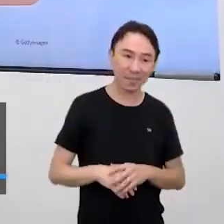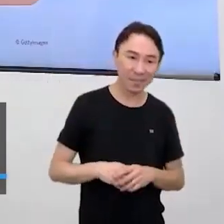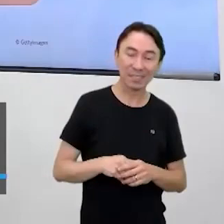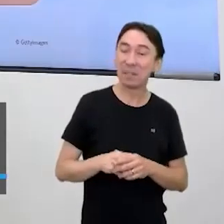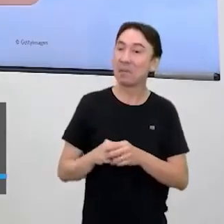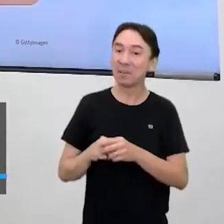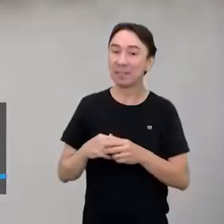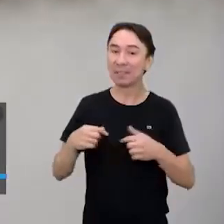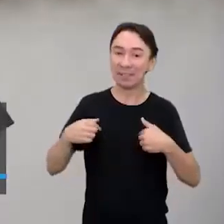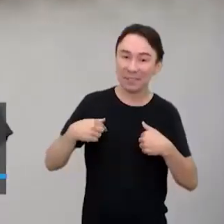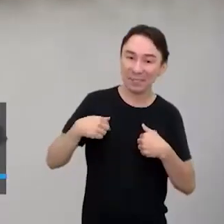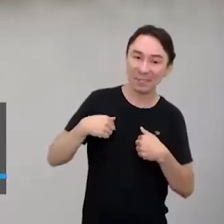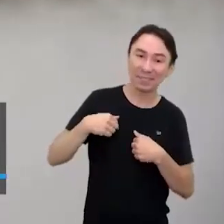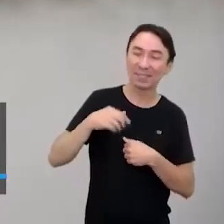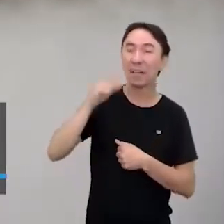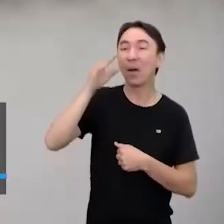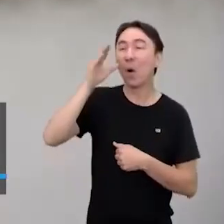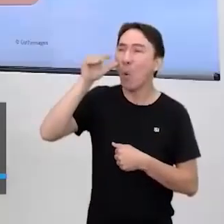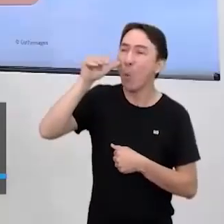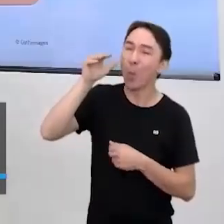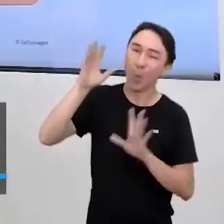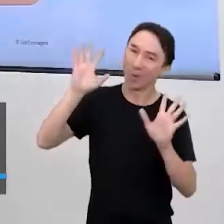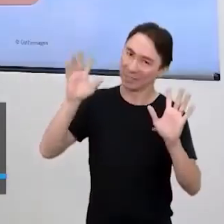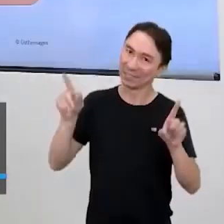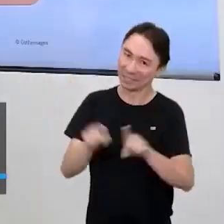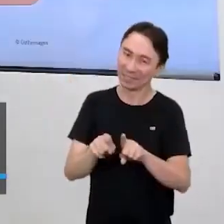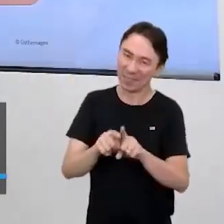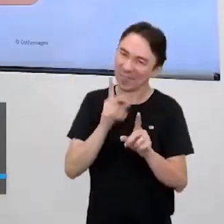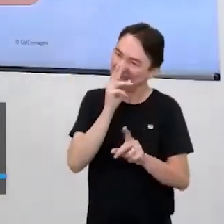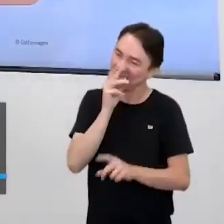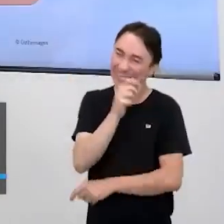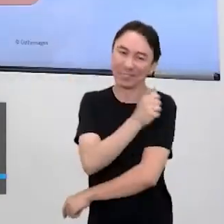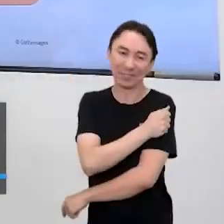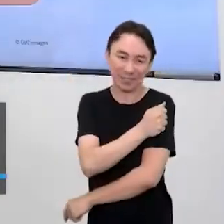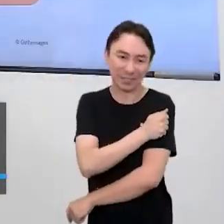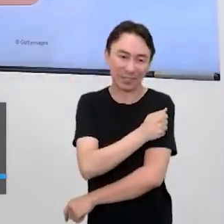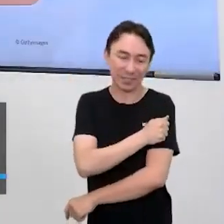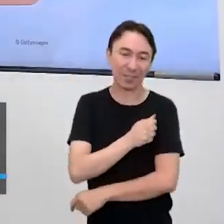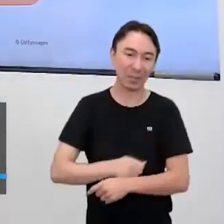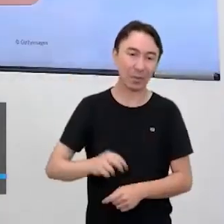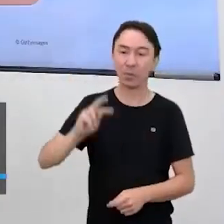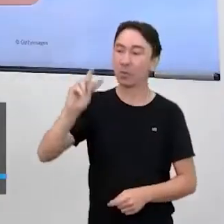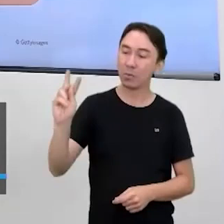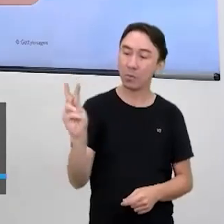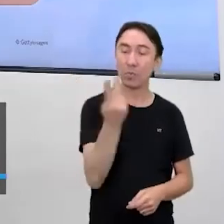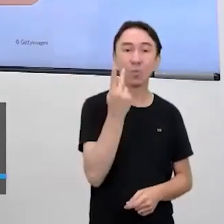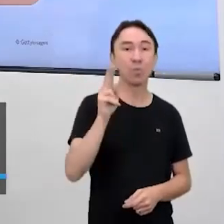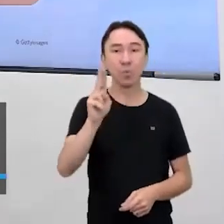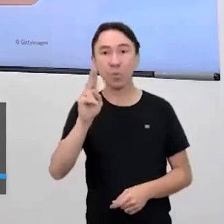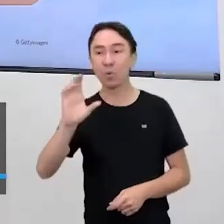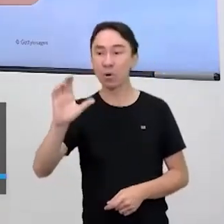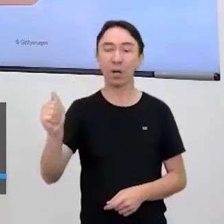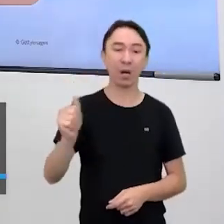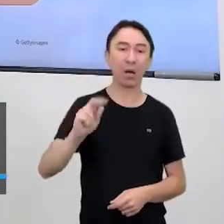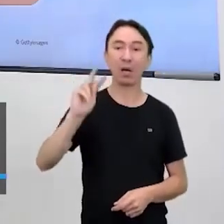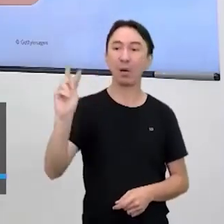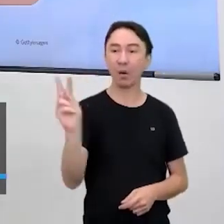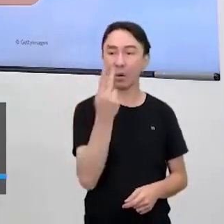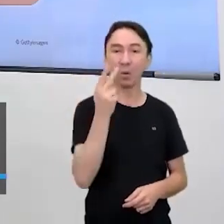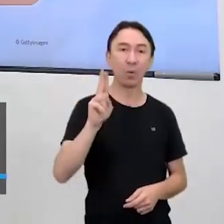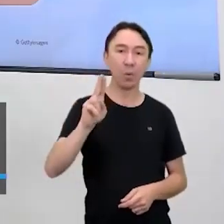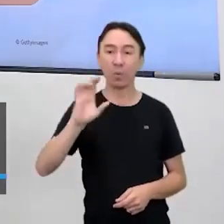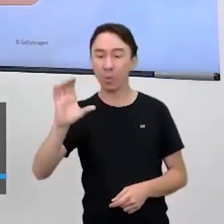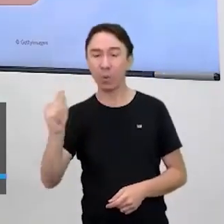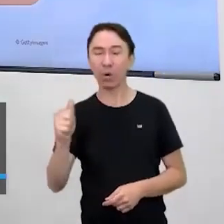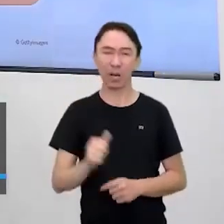aluno sou eu aqui, né? O uca-uca, por exemplo, ele é usado como defesa mesmo ou hoje ele está muito mais num campo